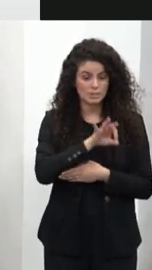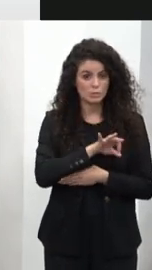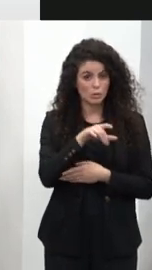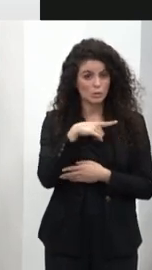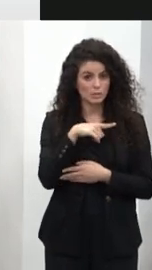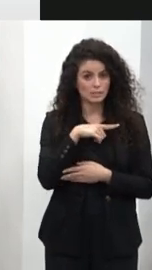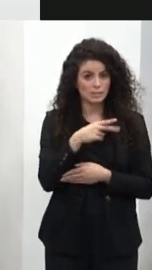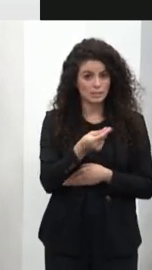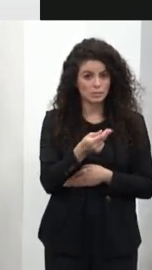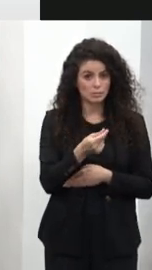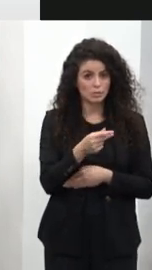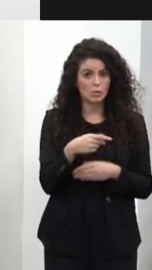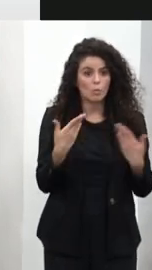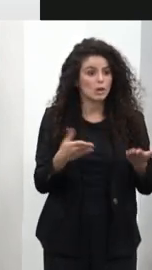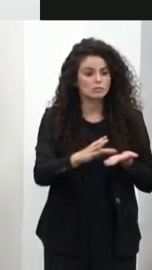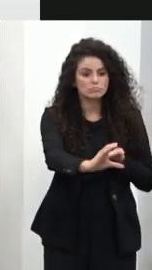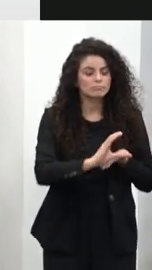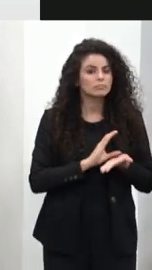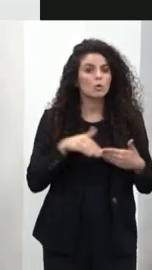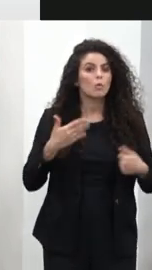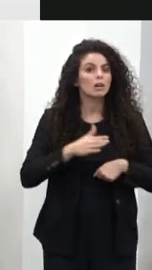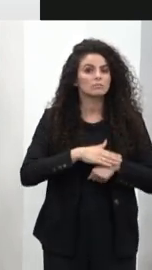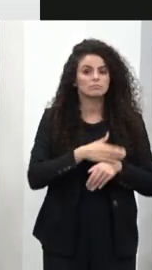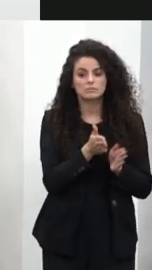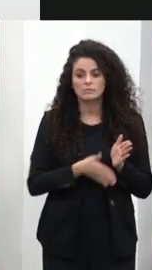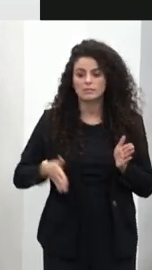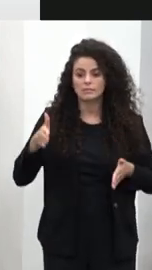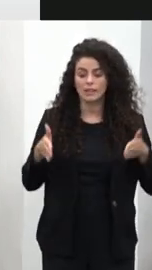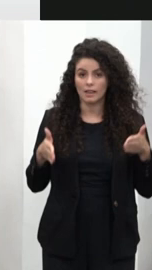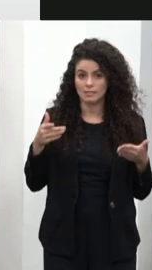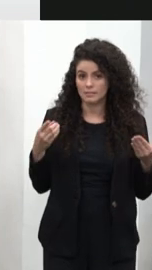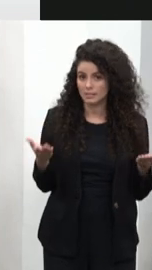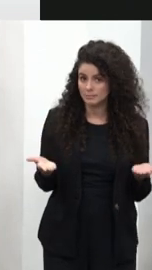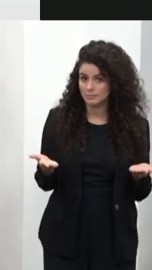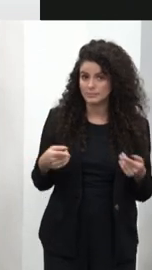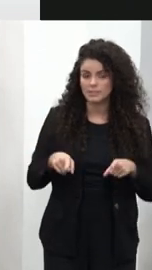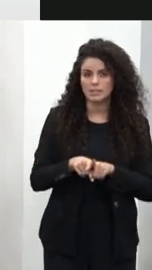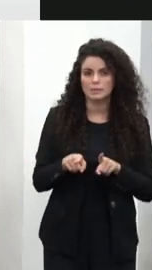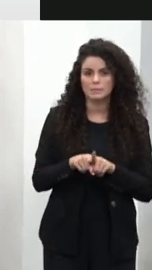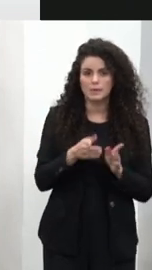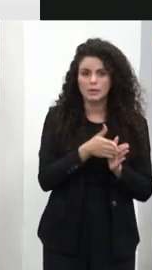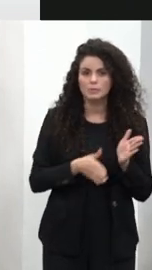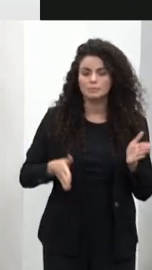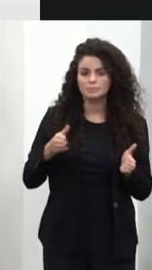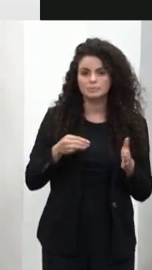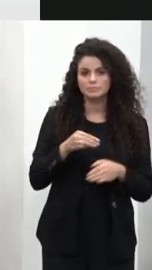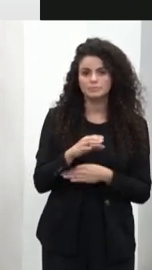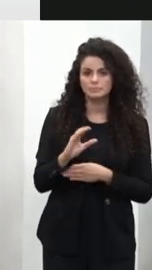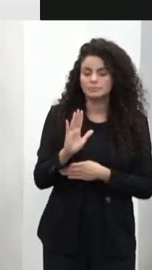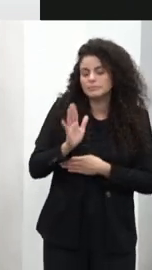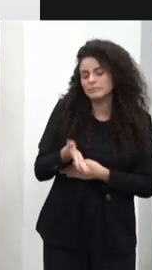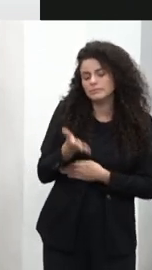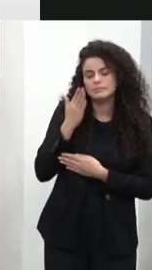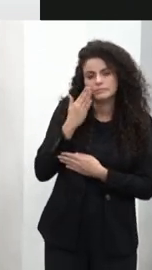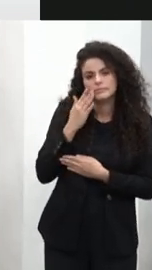e ao mesmo tempo quando eles viram os prazos incríveis para para implantação né do Sistema Nacional de Cultura na verdade a gente já tem conselho e plano falta fundo e